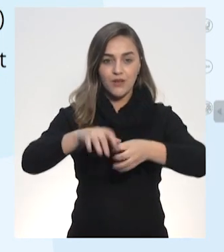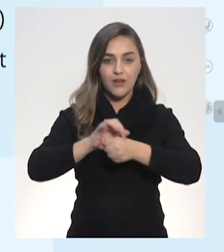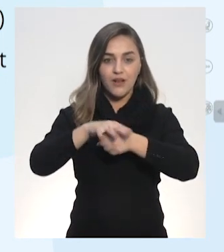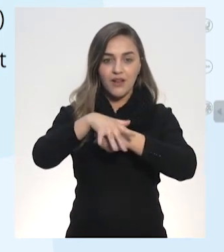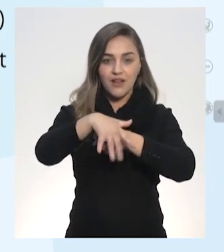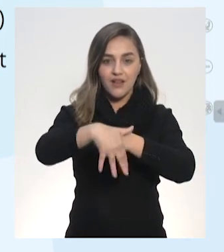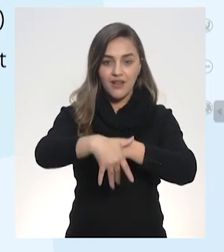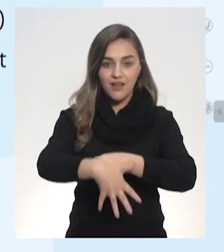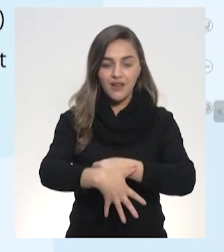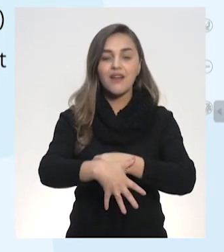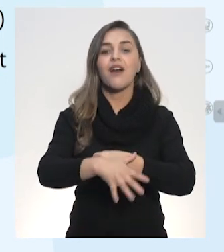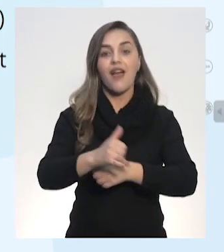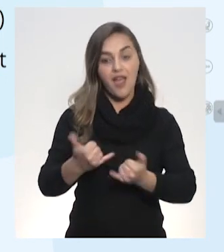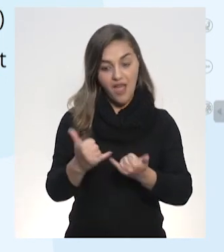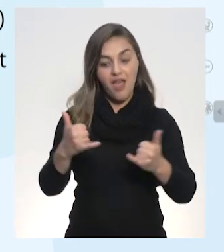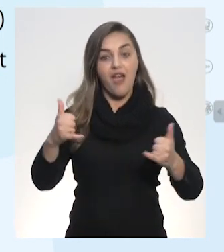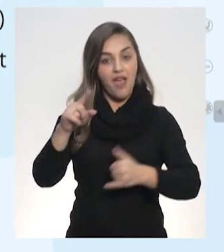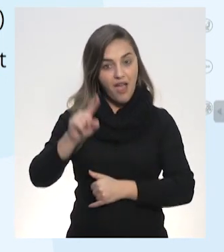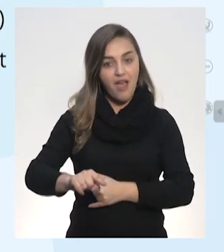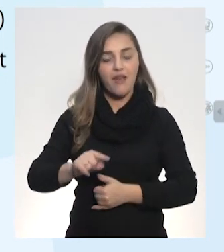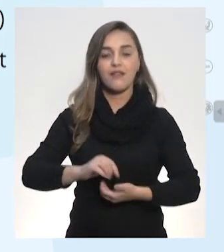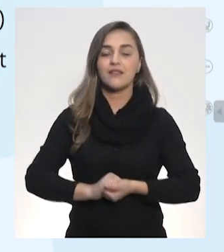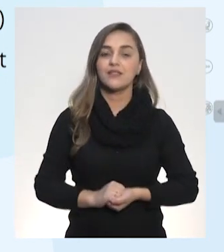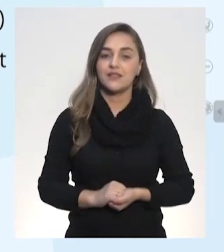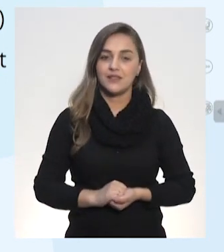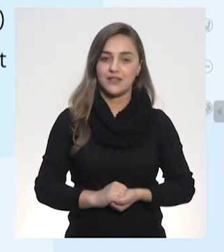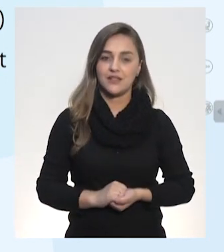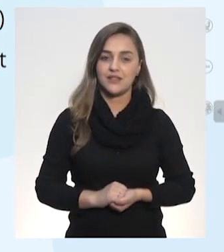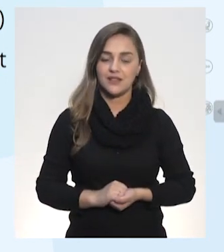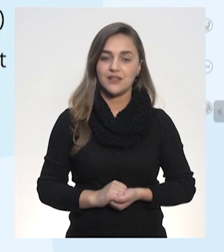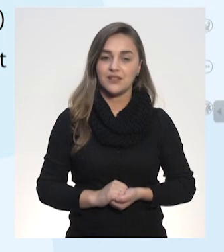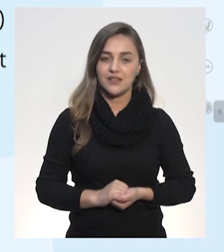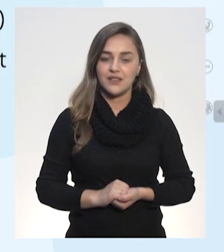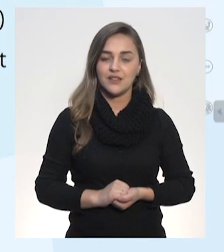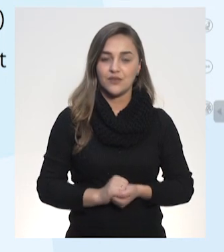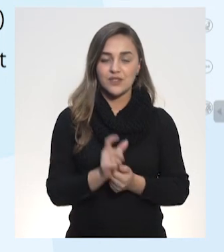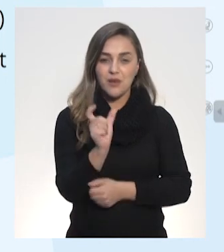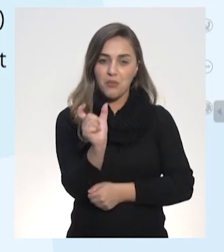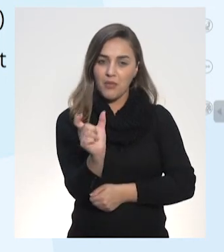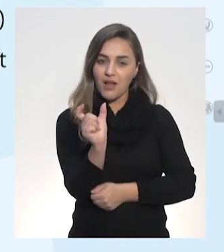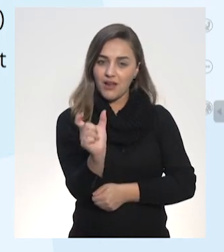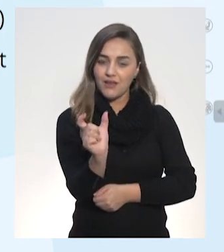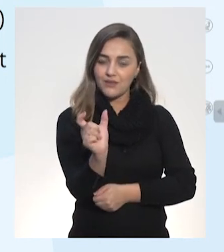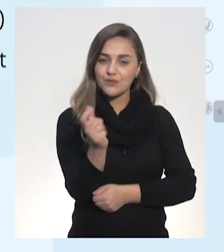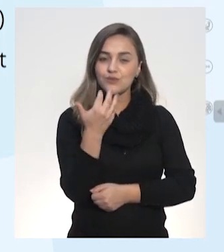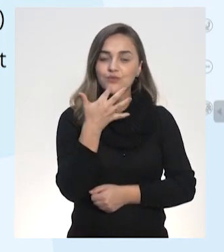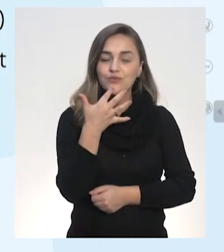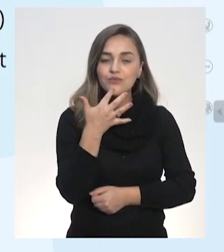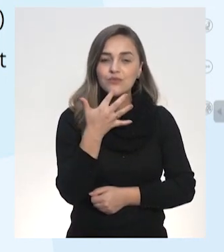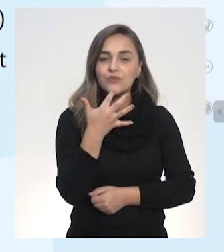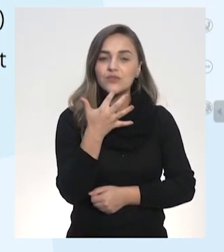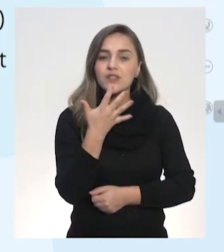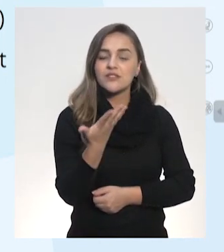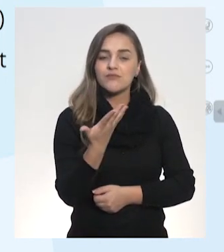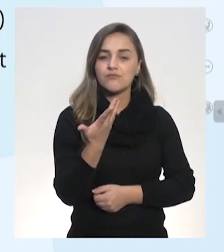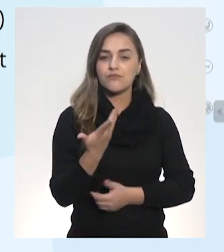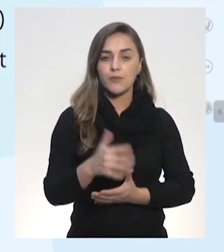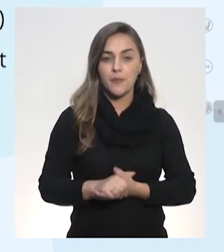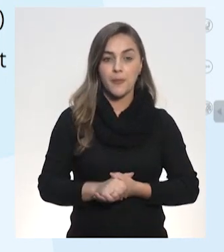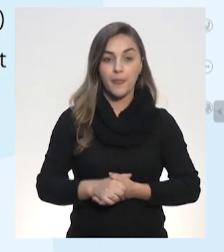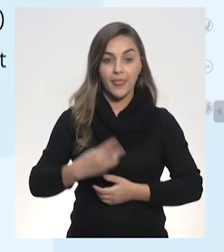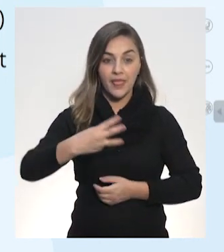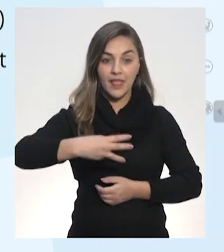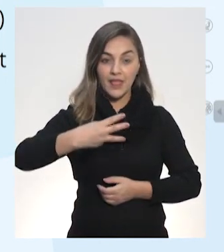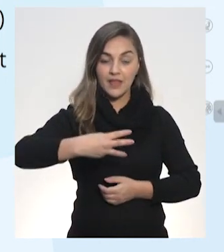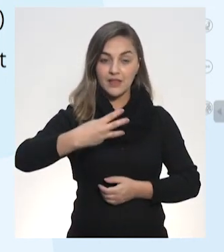renewable, renewable. Então, você consegue aí cortar a palavra para você saber o que ela quer dizer. A terceira, natural